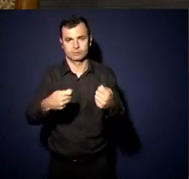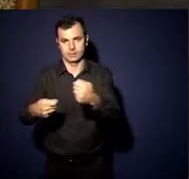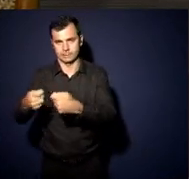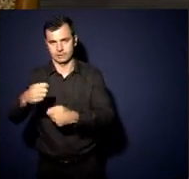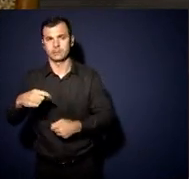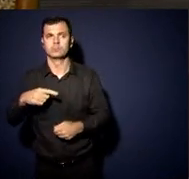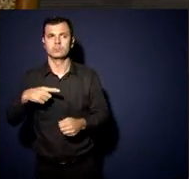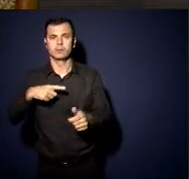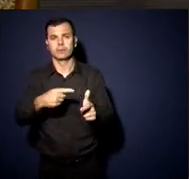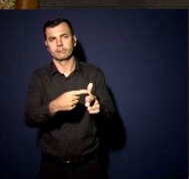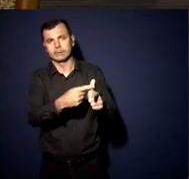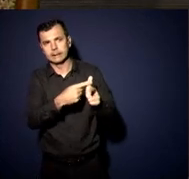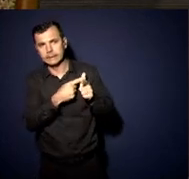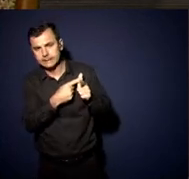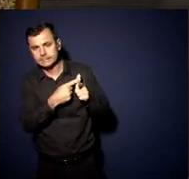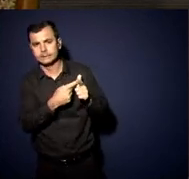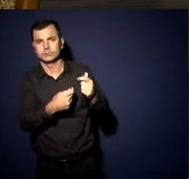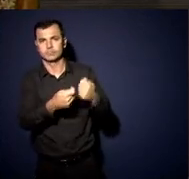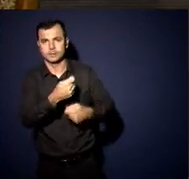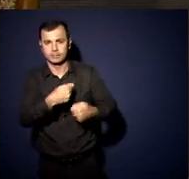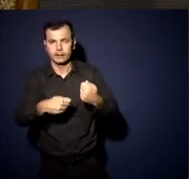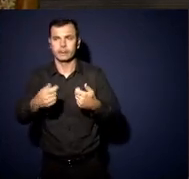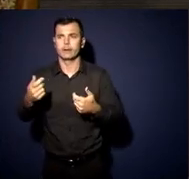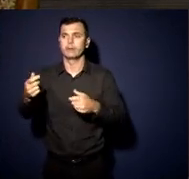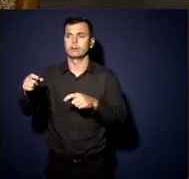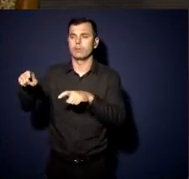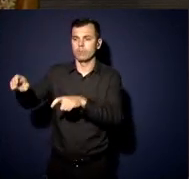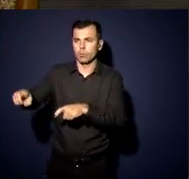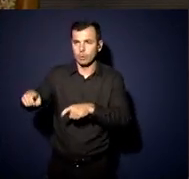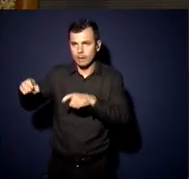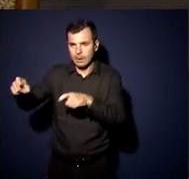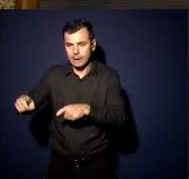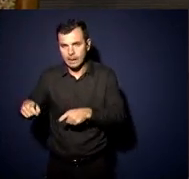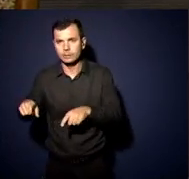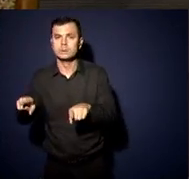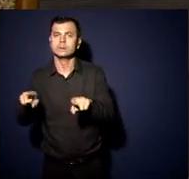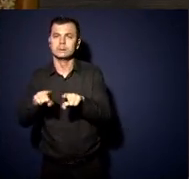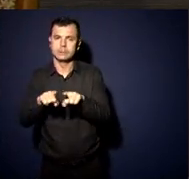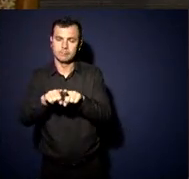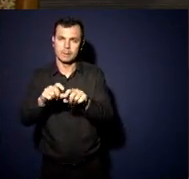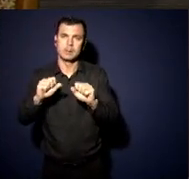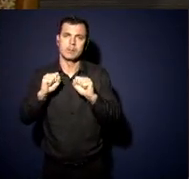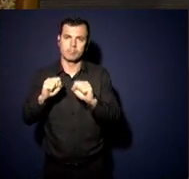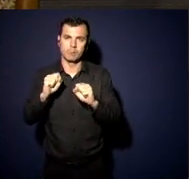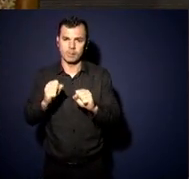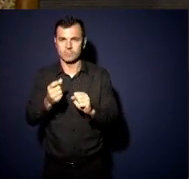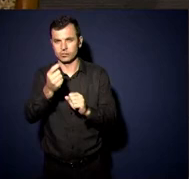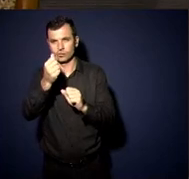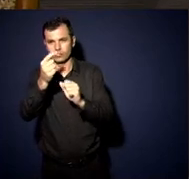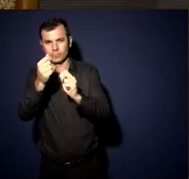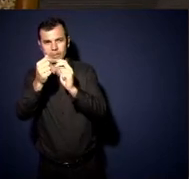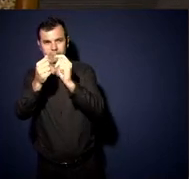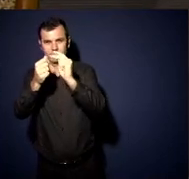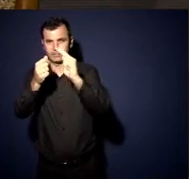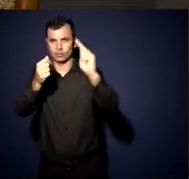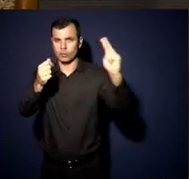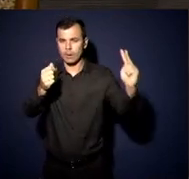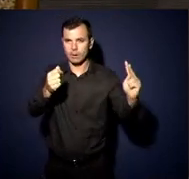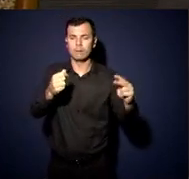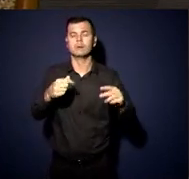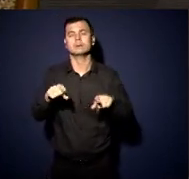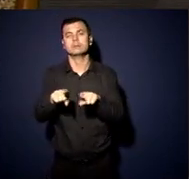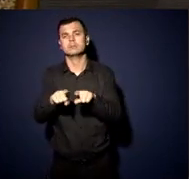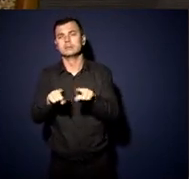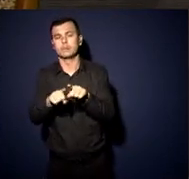falei do Agro podia falar um pouco do cripto e do digital podia falar também de um tema que é interessante no Brasil